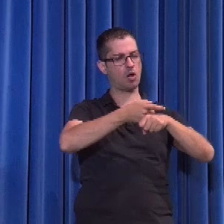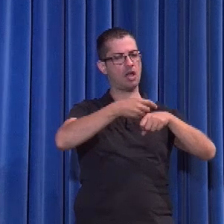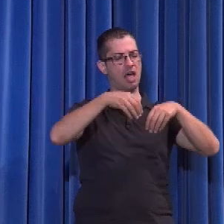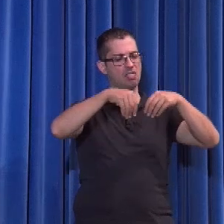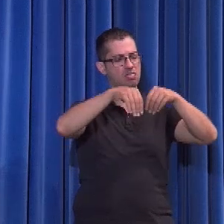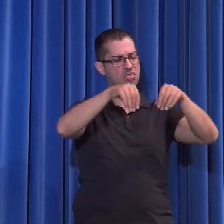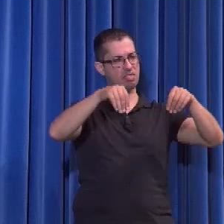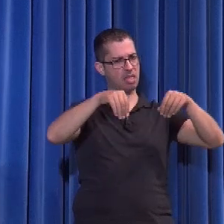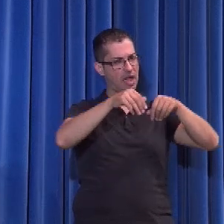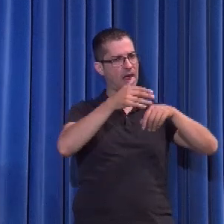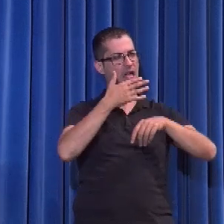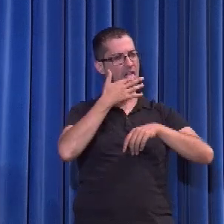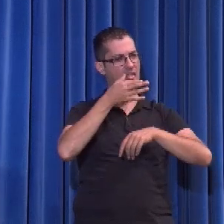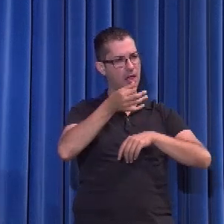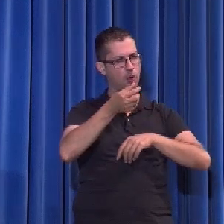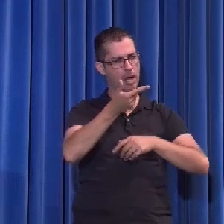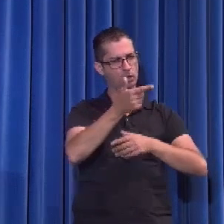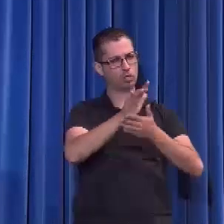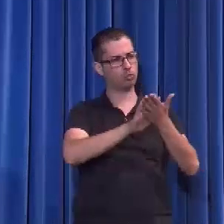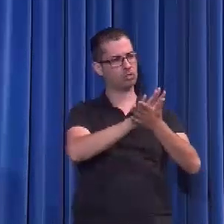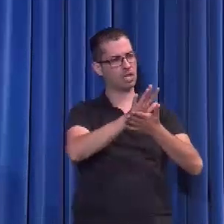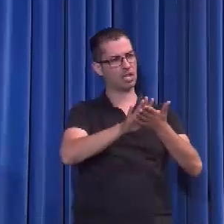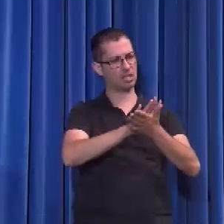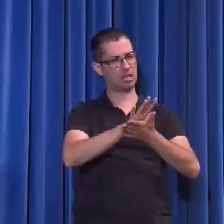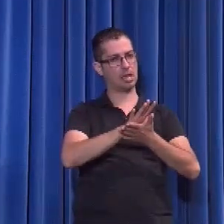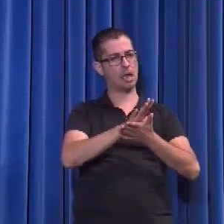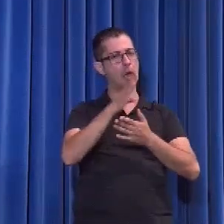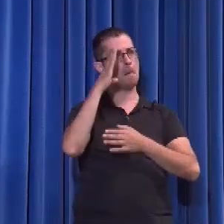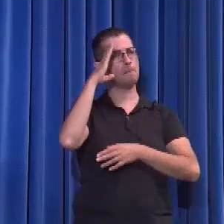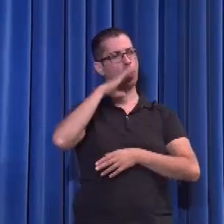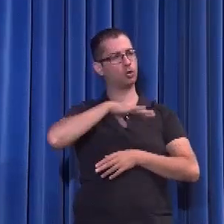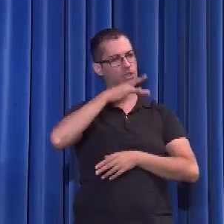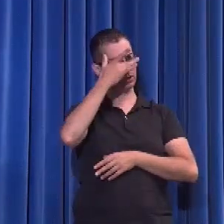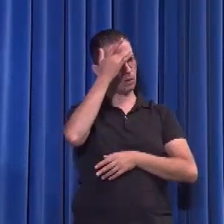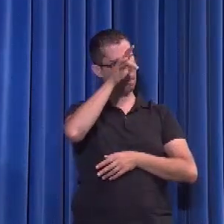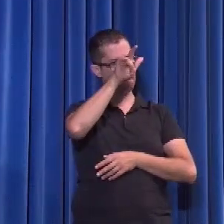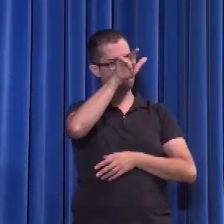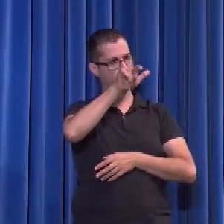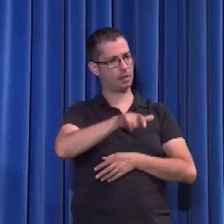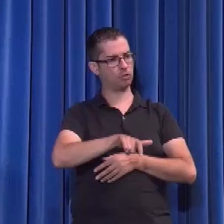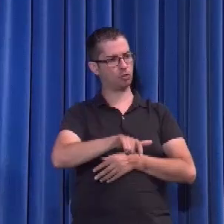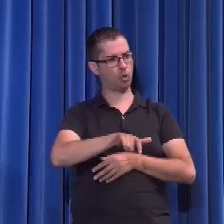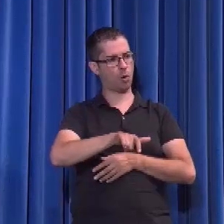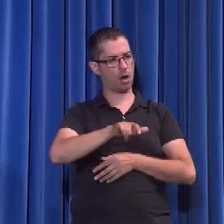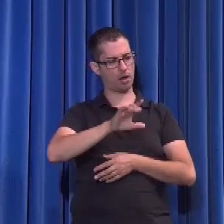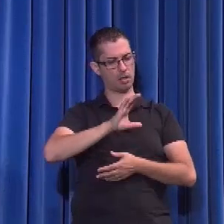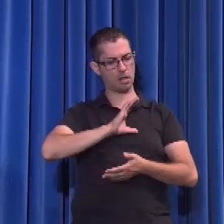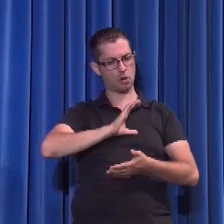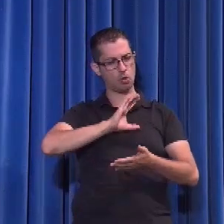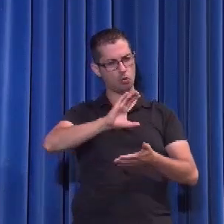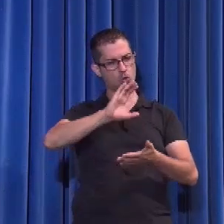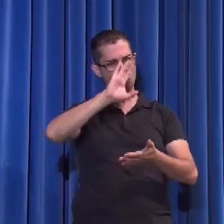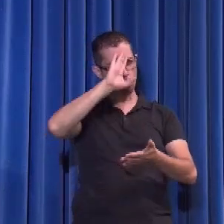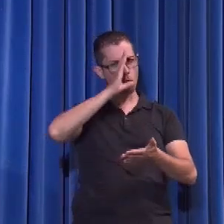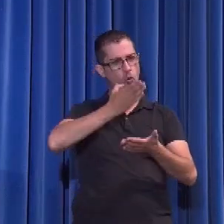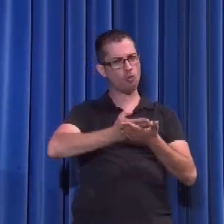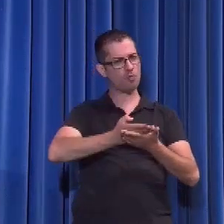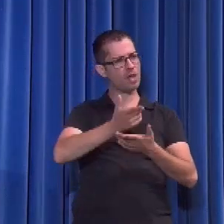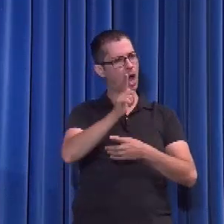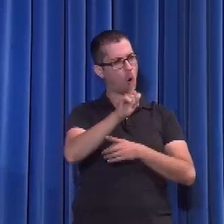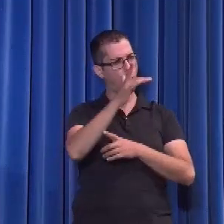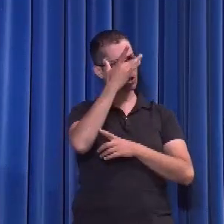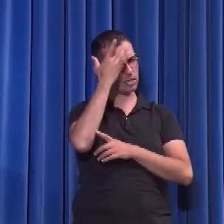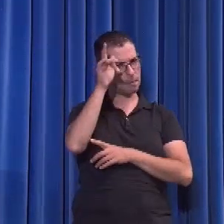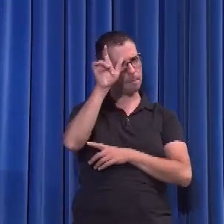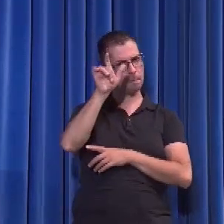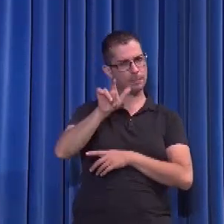e inabitável. Maldito o homem que confia no homem. Eu posso